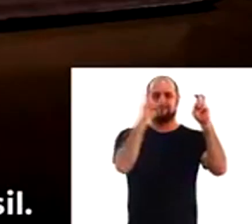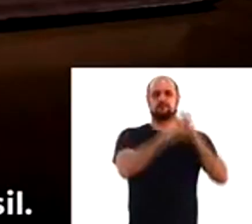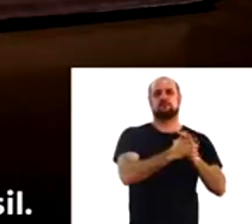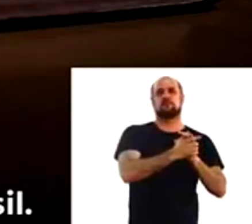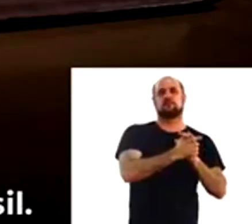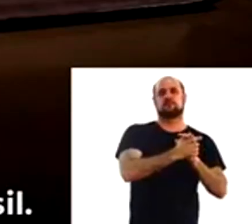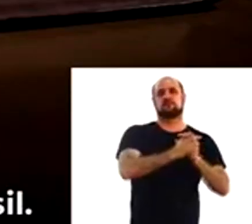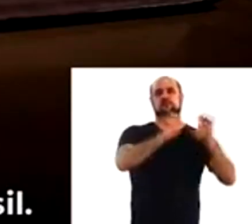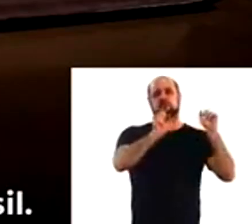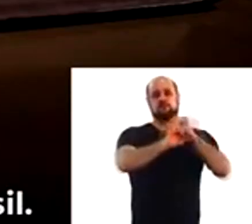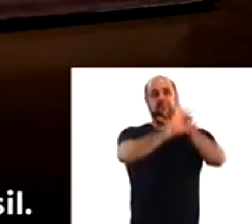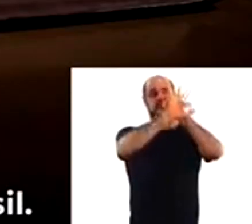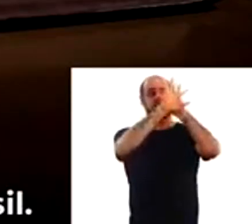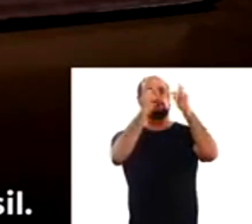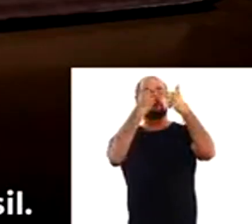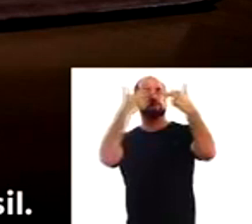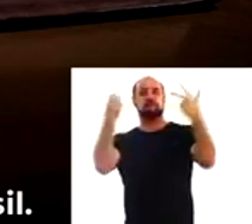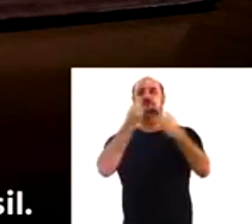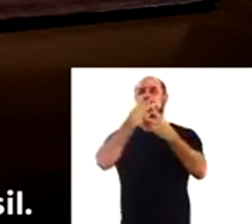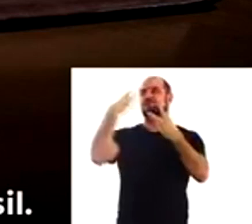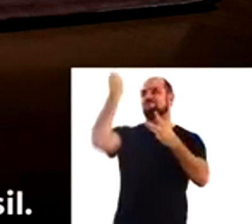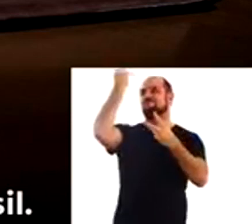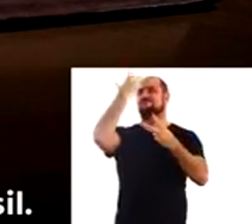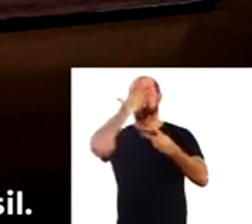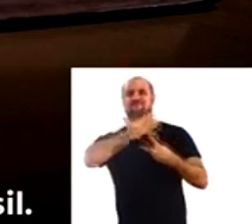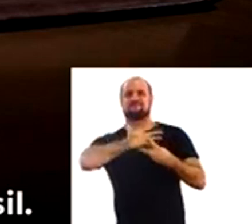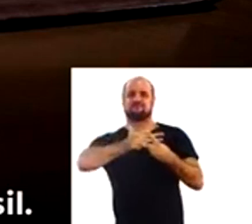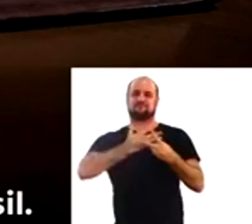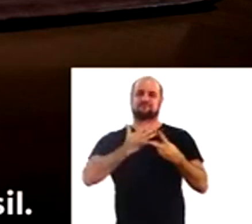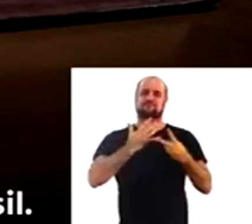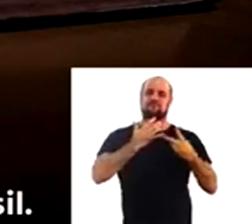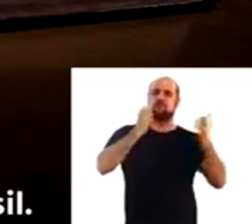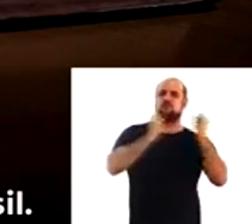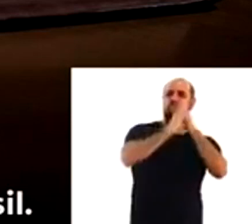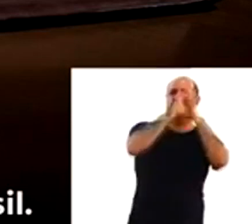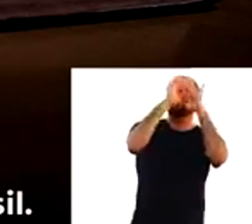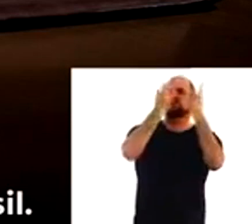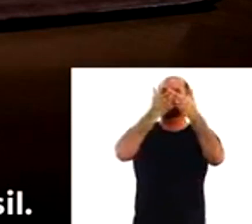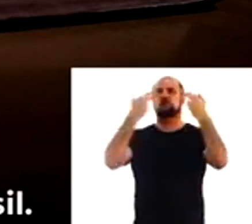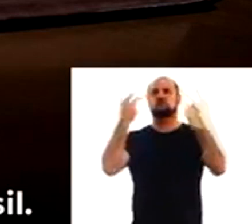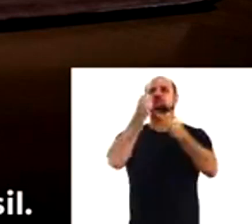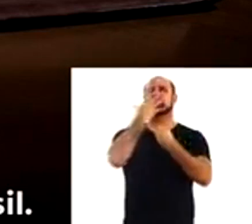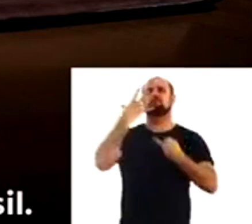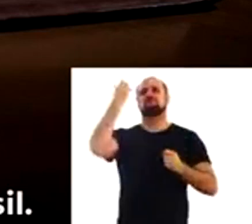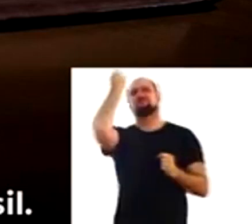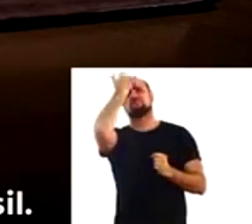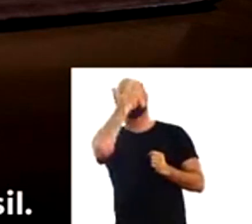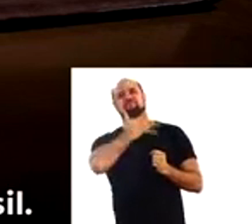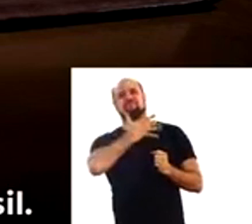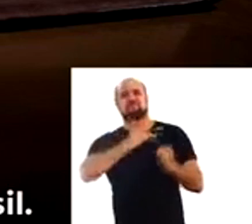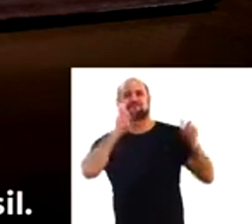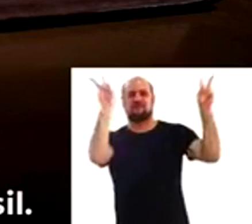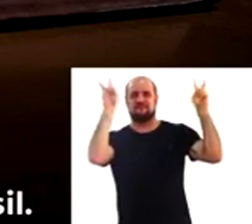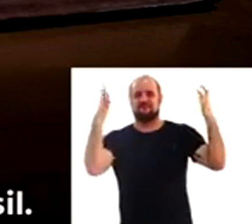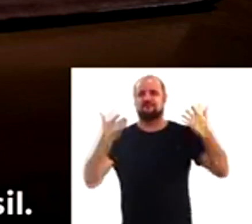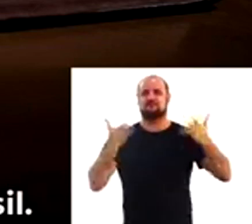os gloriosos benefícios da graça. Os gloriosos benefícios da graça. Eu vou